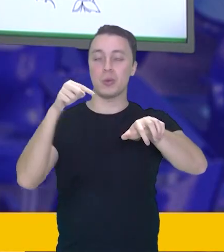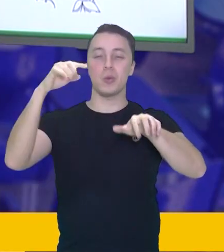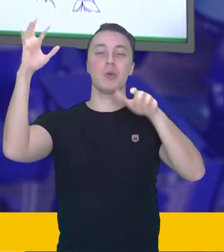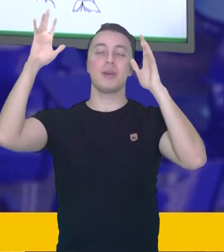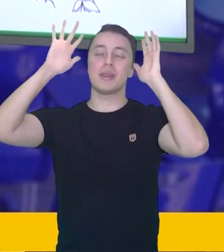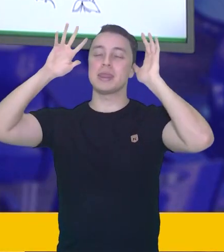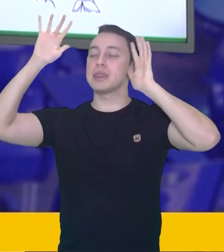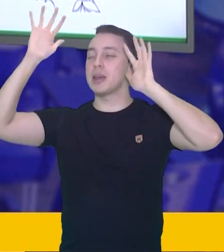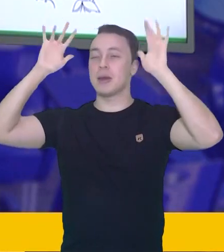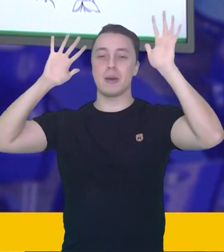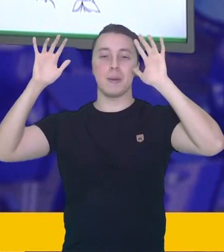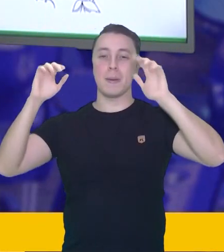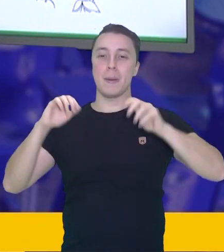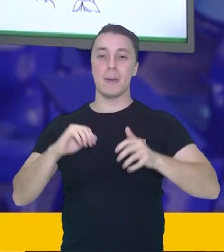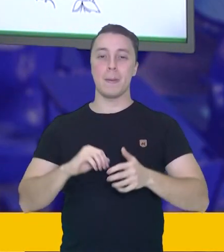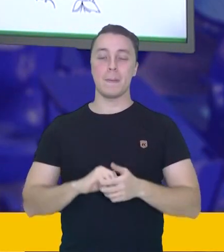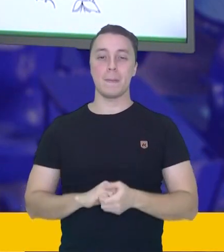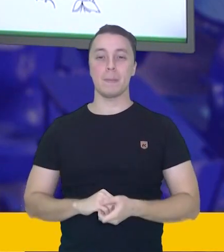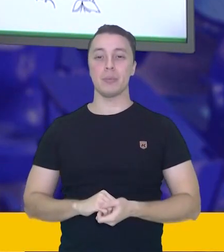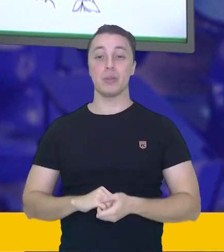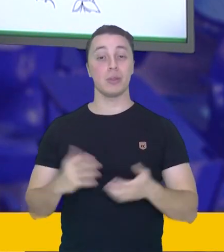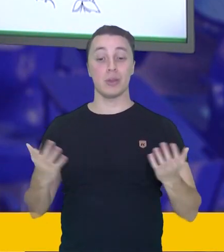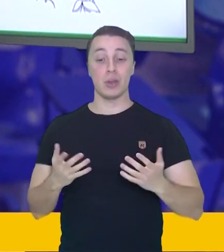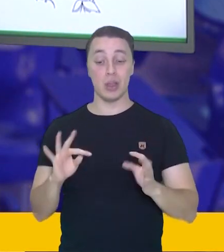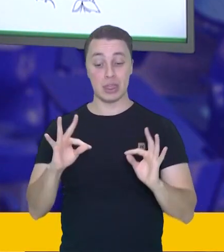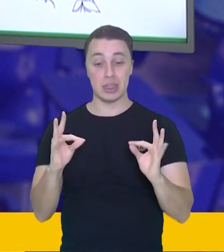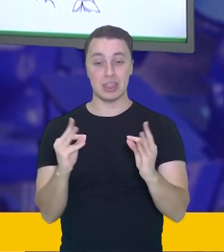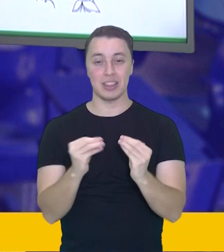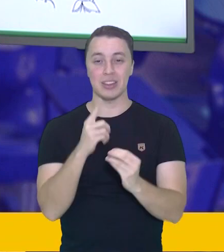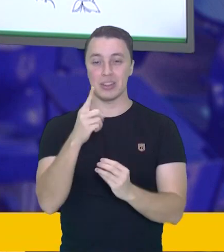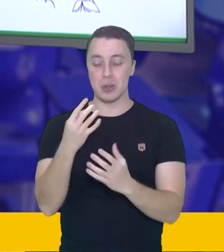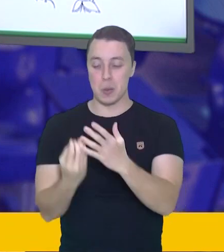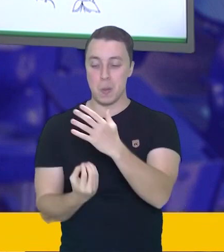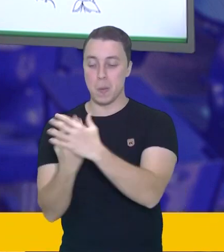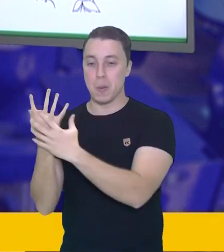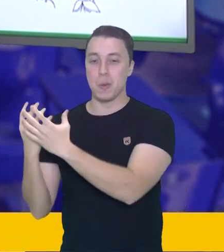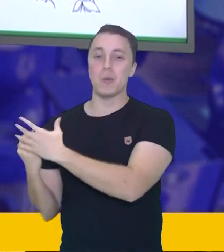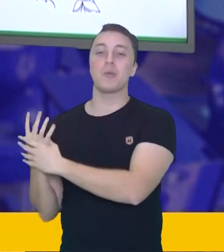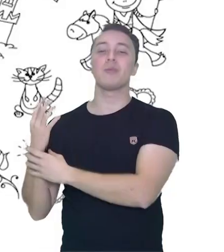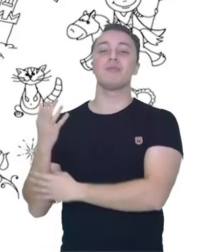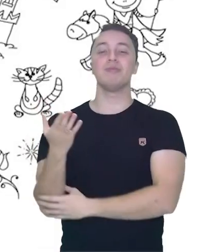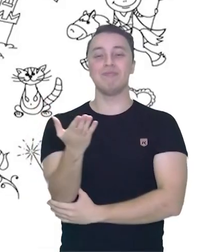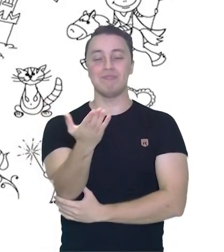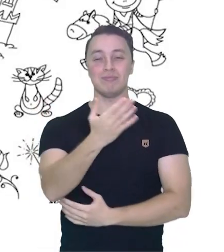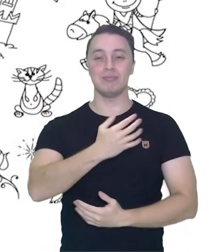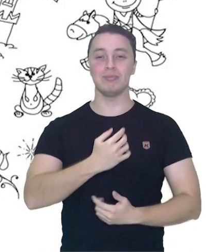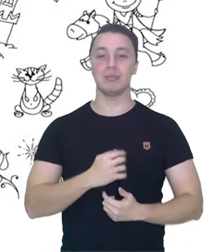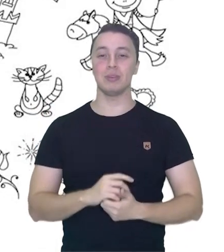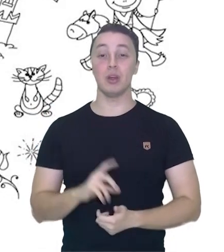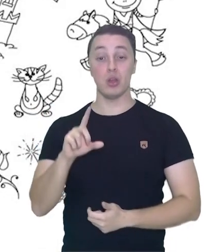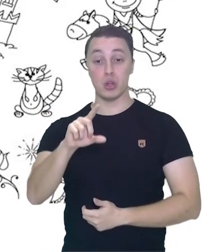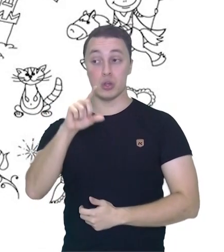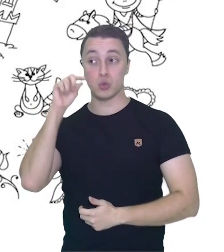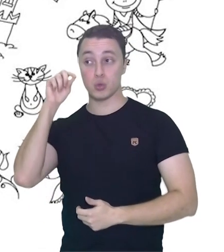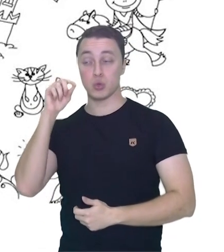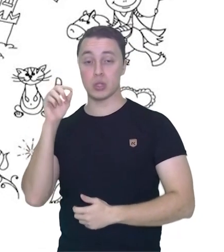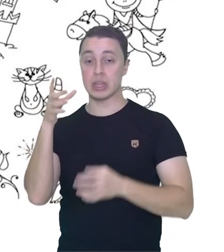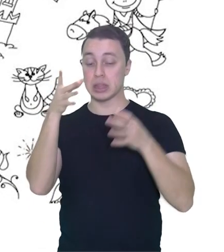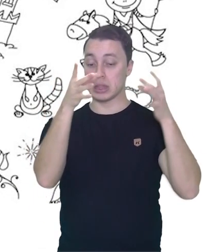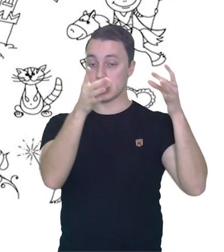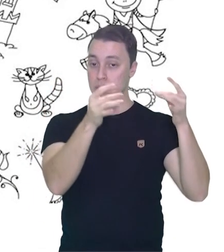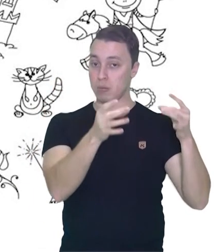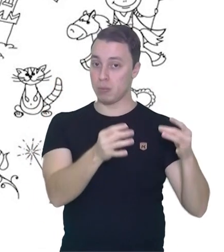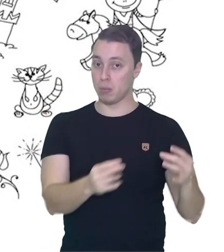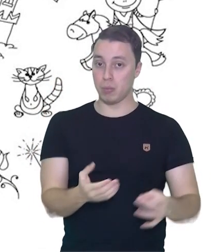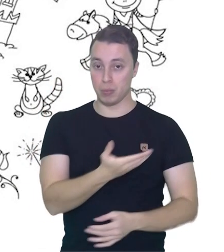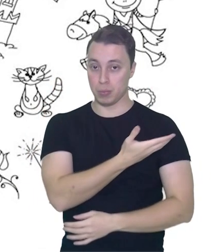agora é a hora de você usar toda a sua criatividade. Escolha os elementos que farão parte da